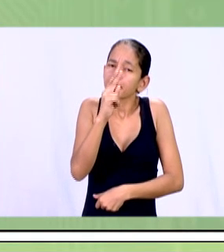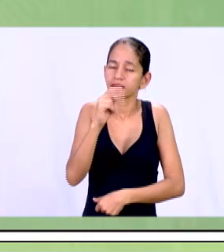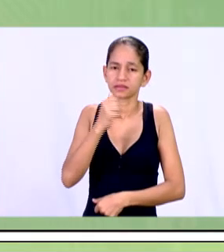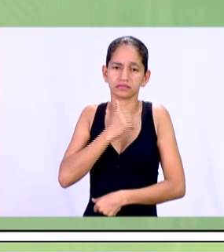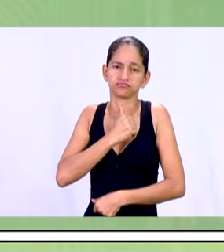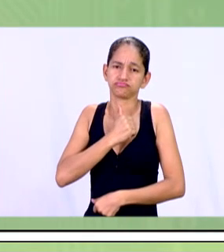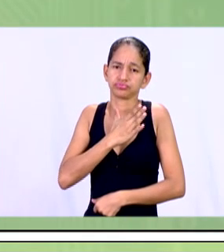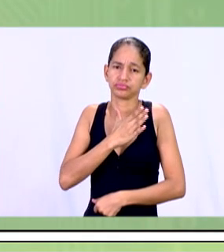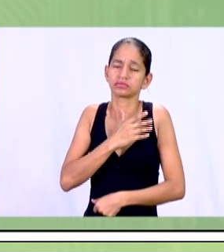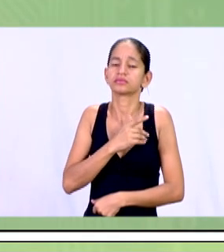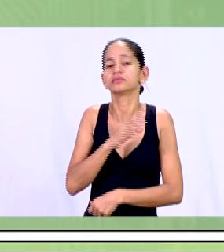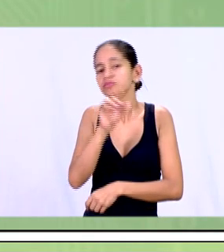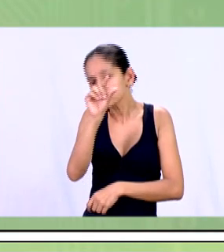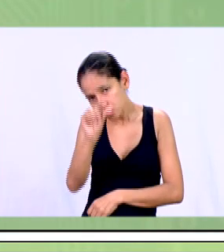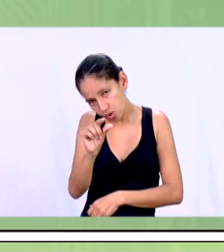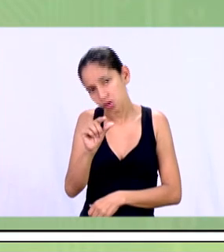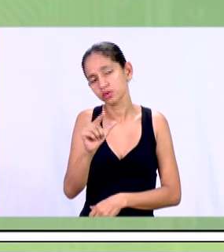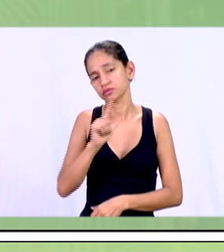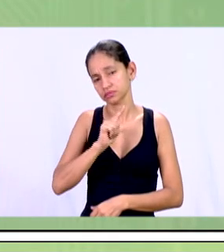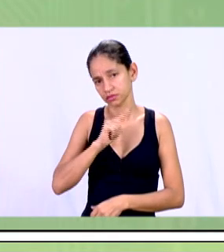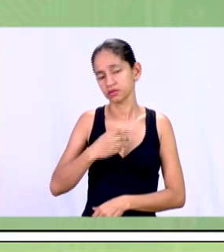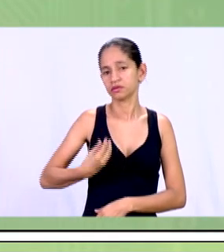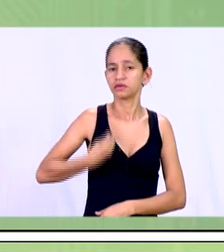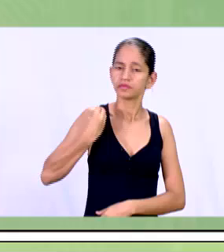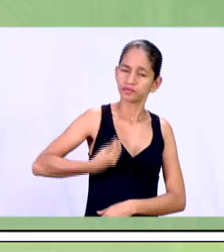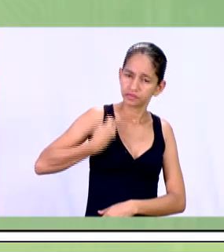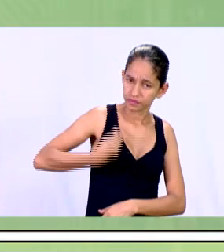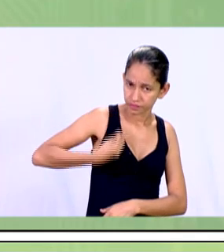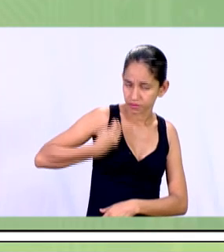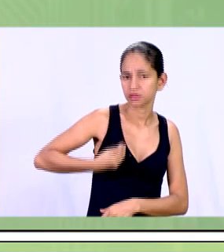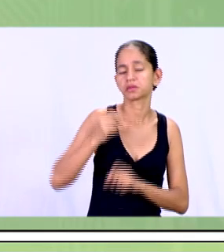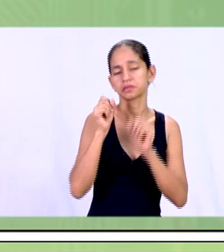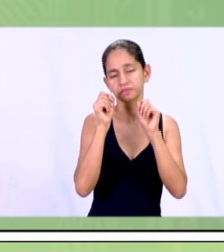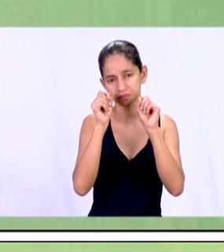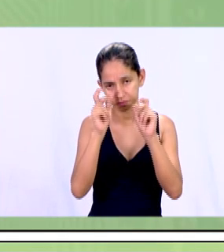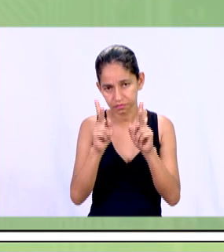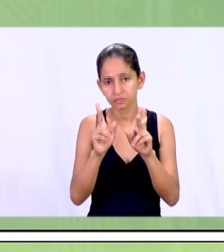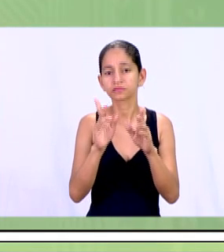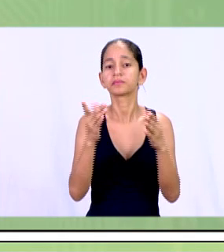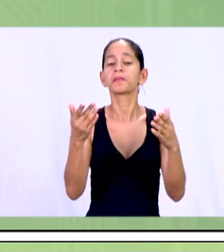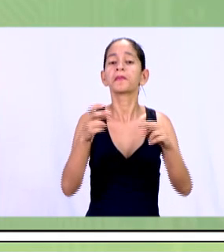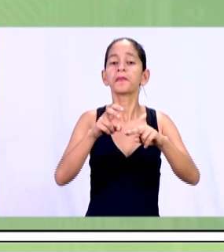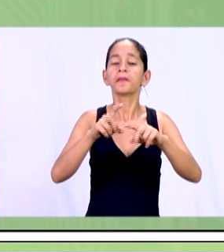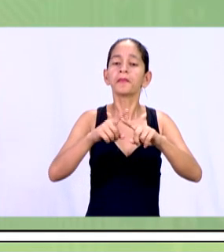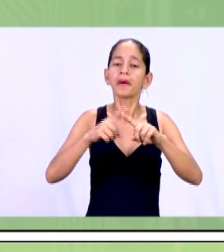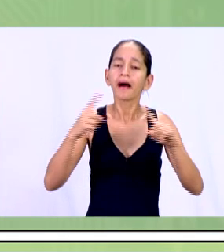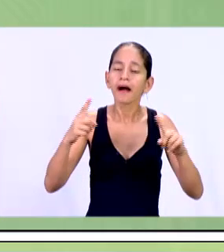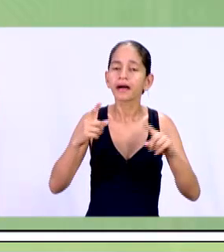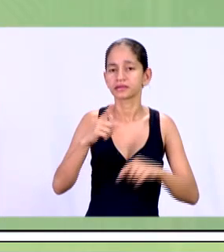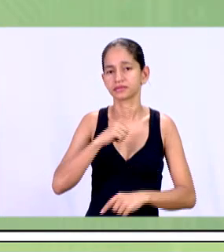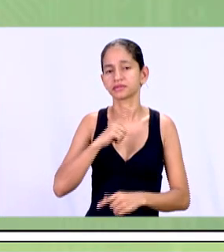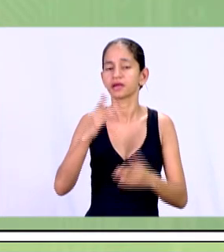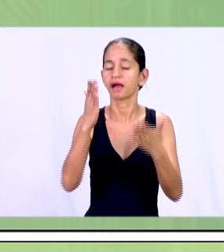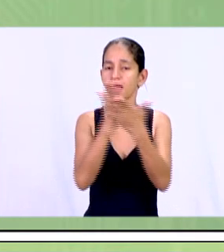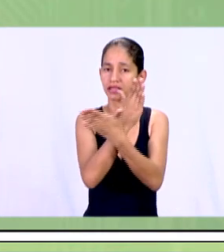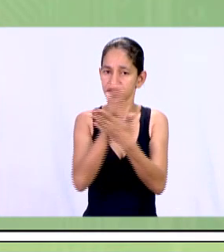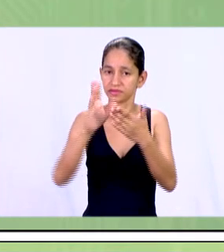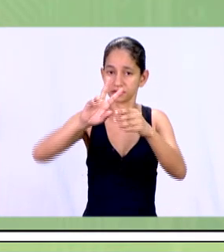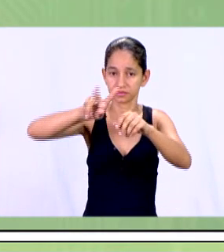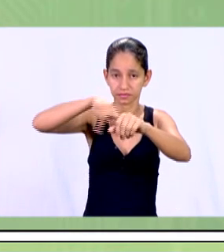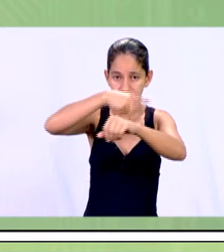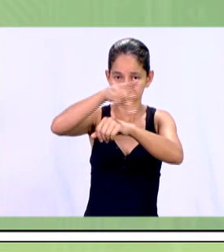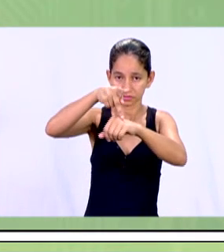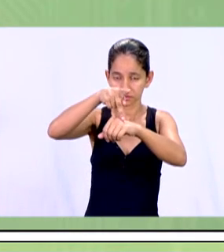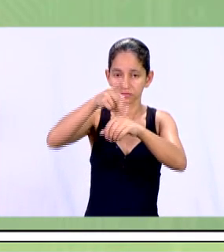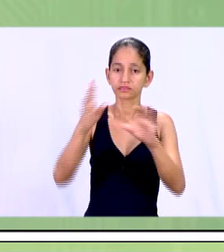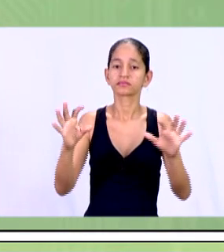América Latina, nós somos países que estamos dentro de uma